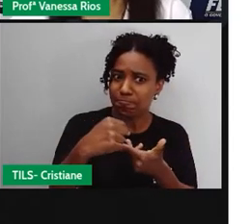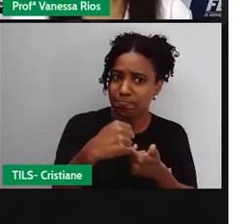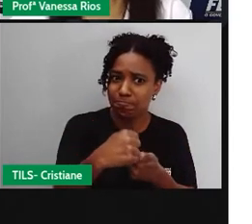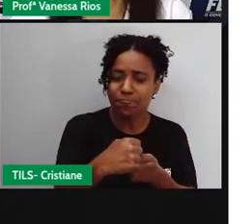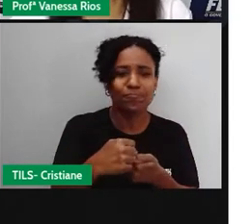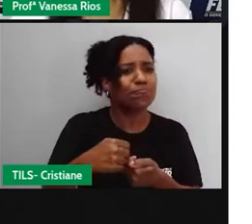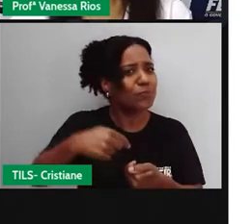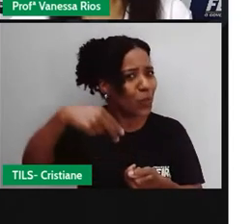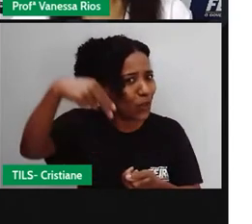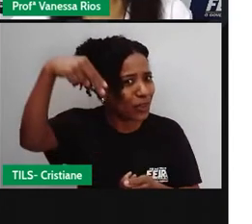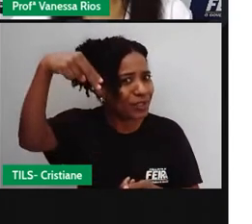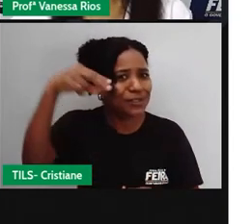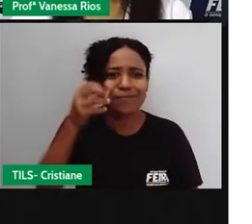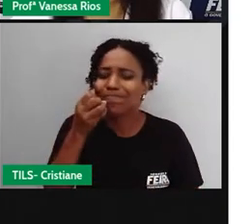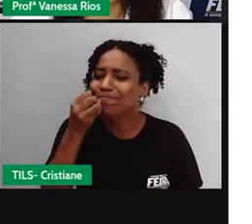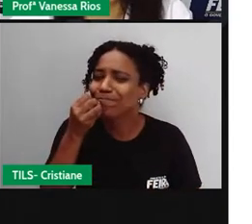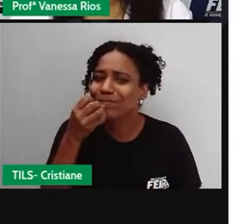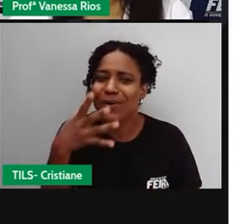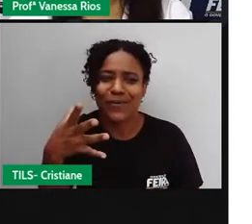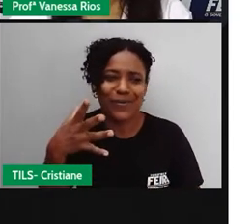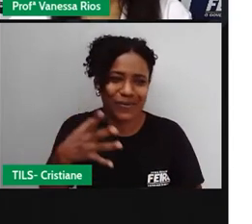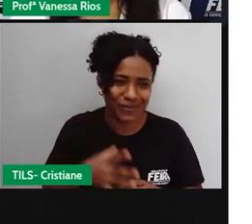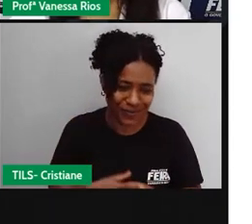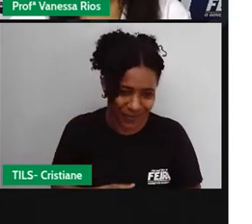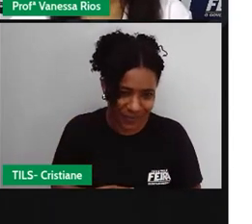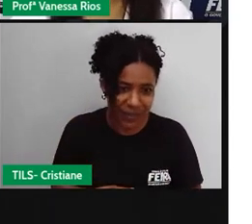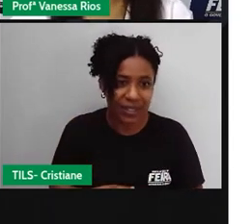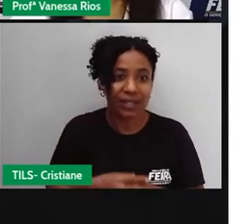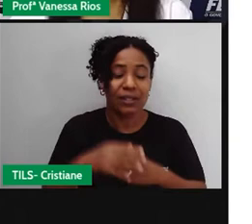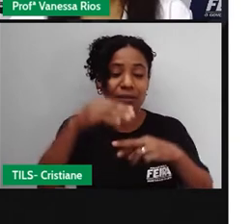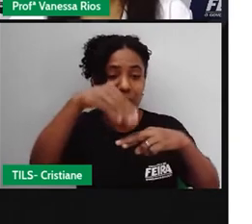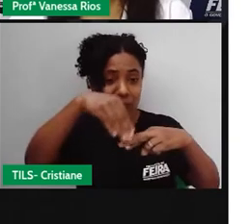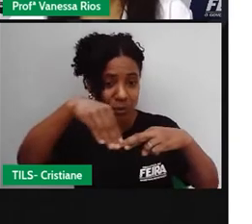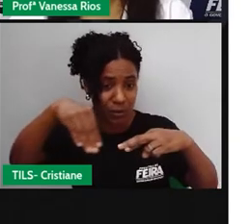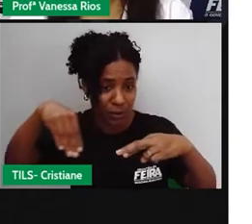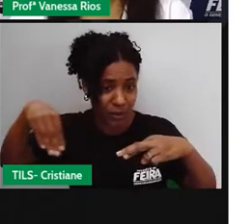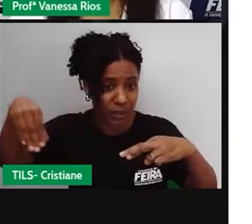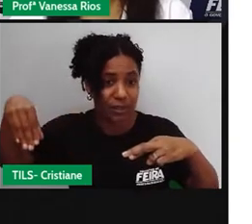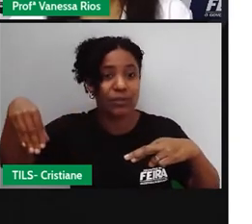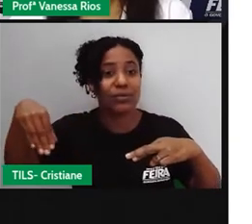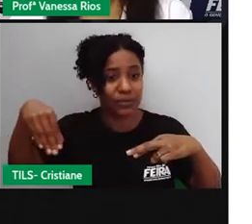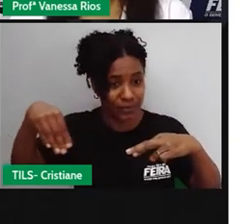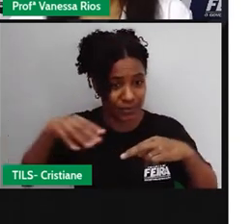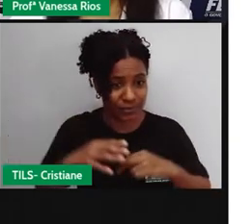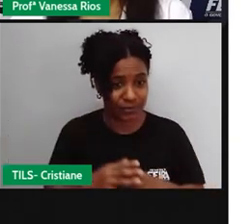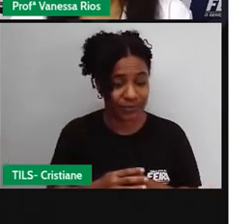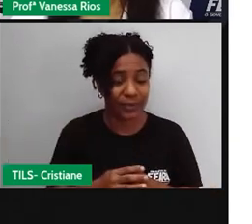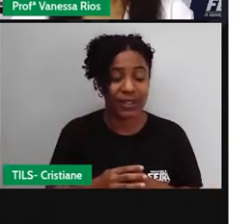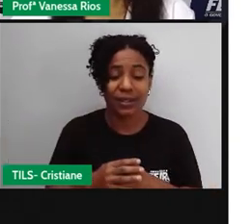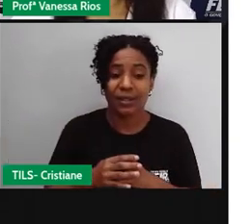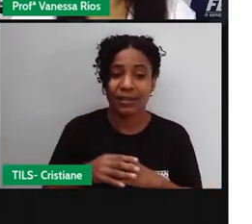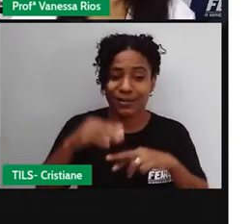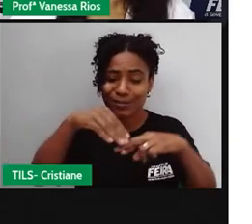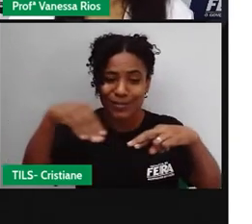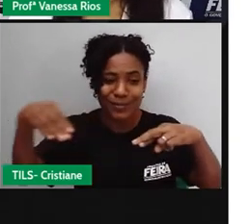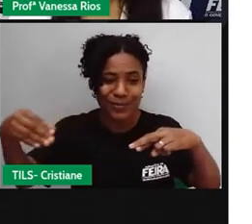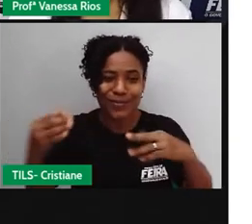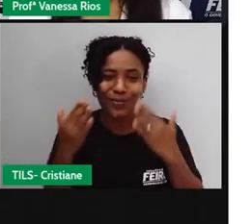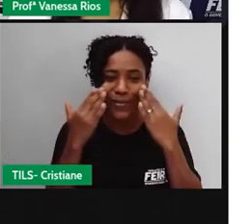vida nordestino como algo bom. Então, os cordéis, eles trazem